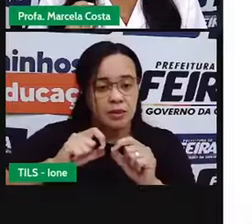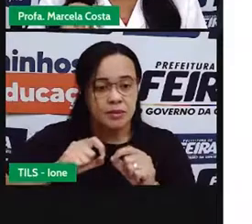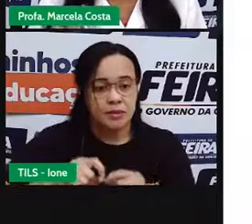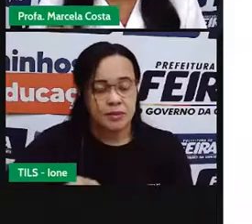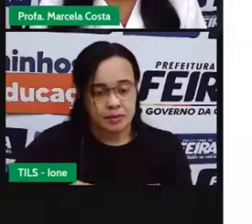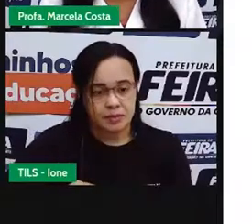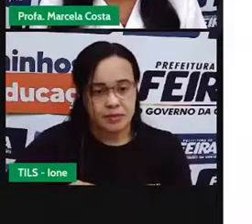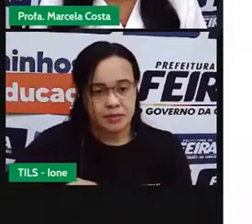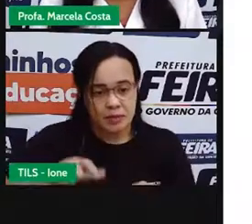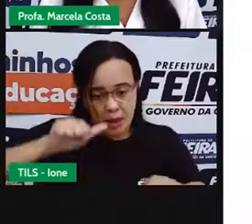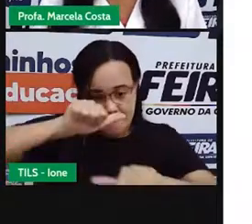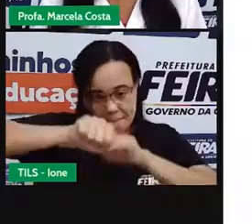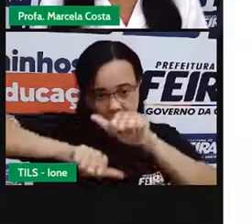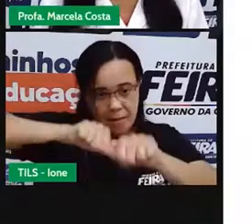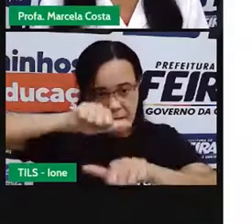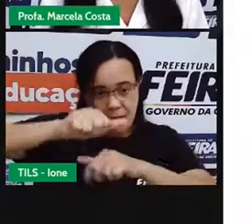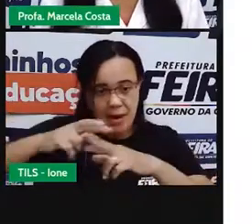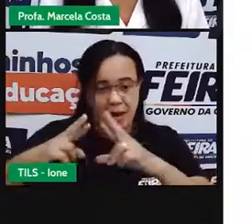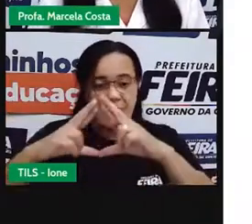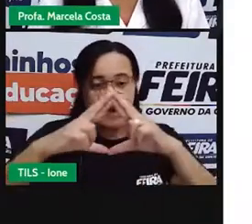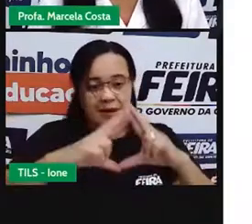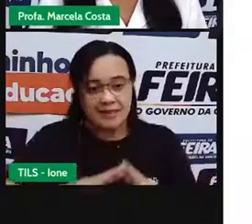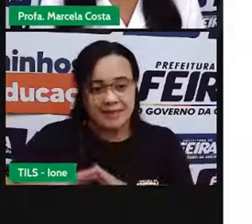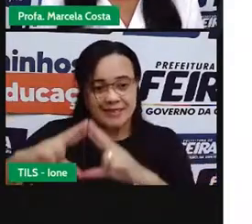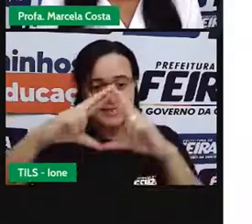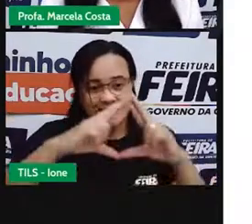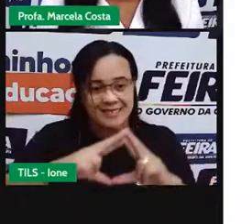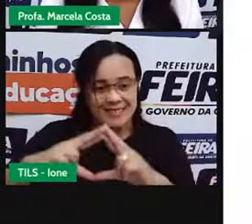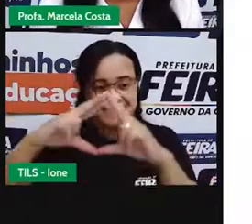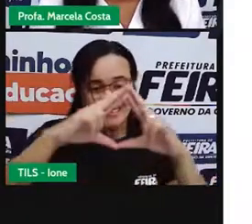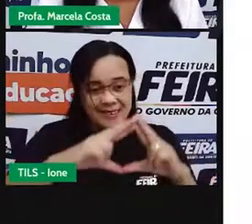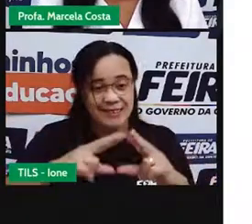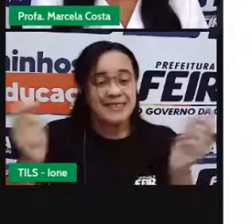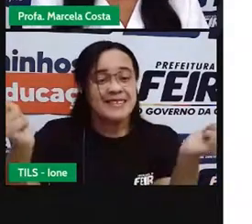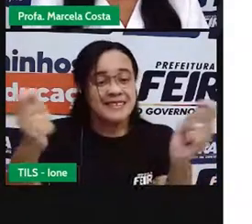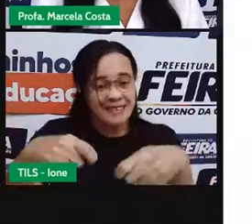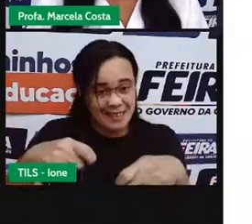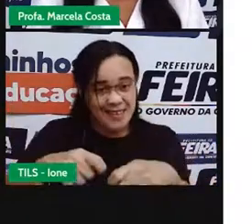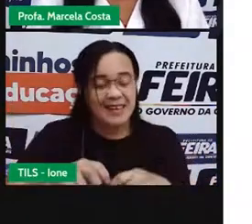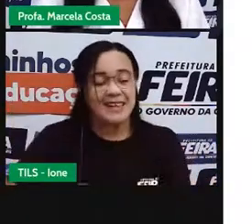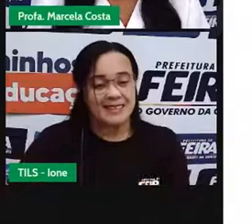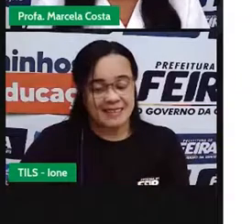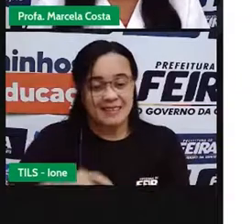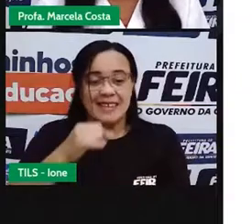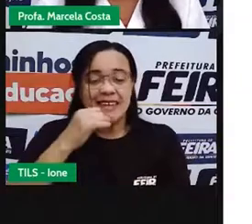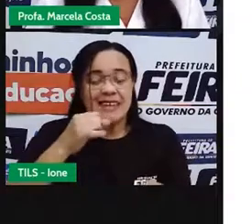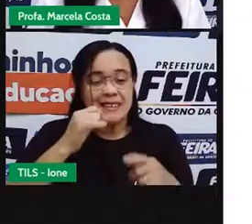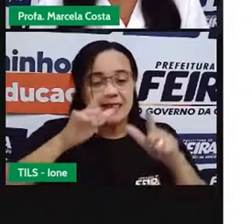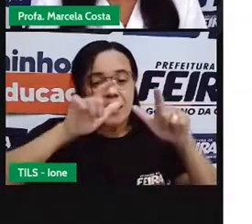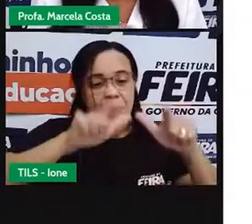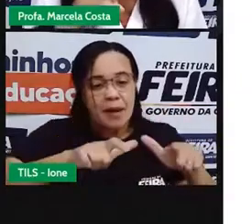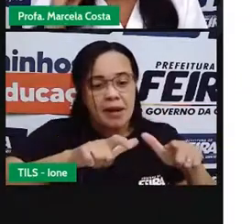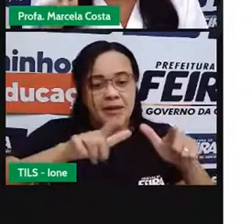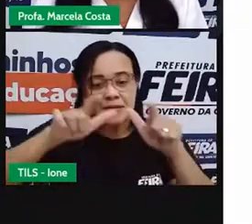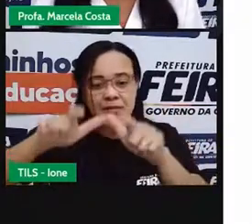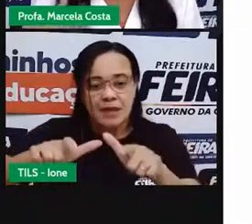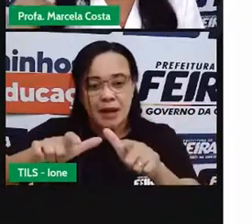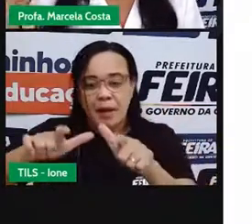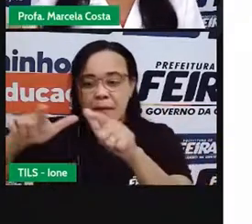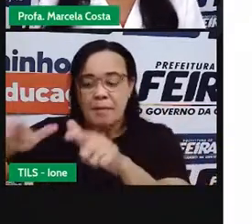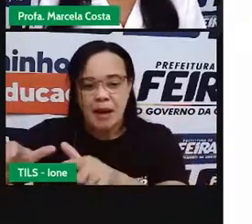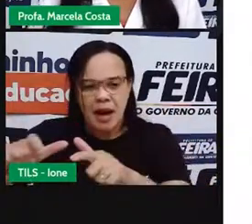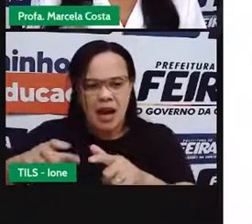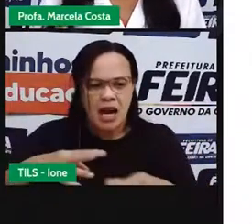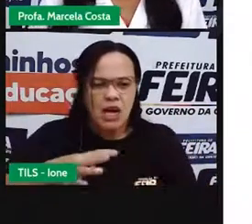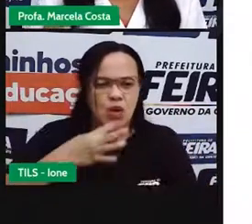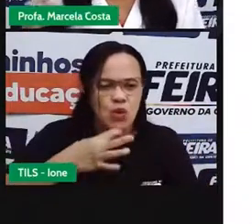e reciclados, passando por um processo de coleta seletiva, tá bom? Mas esse assunto a